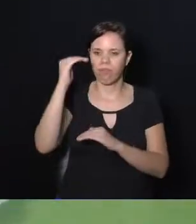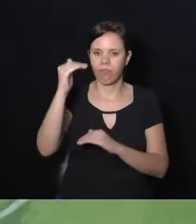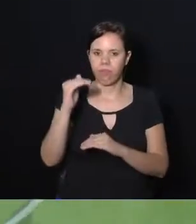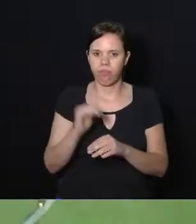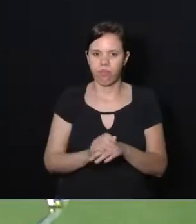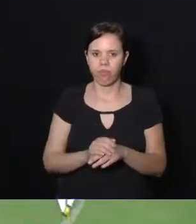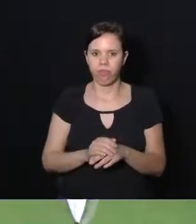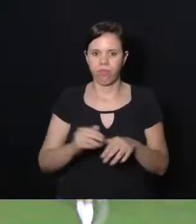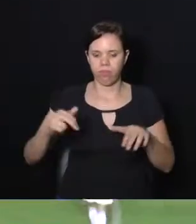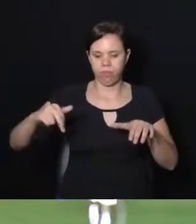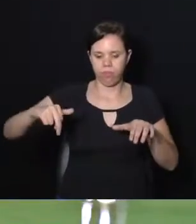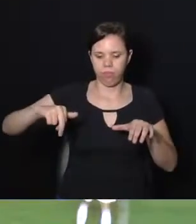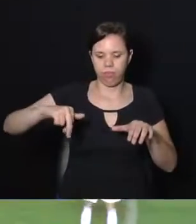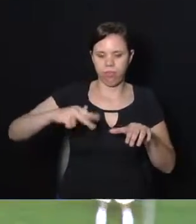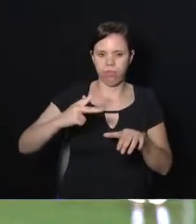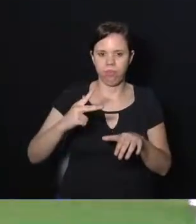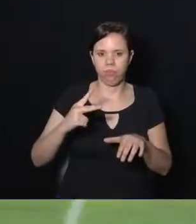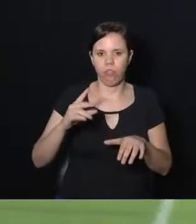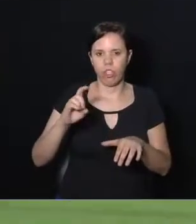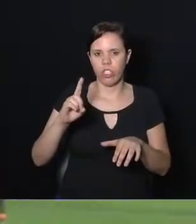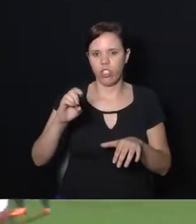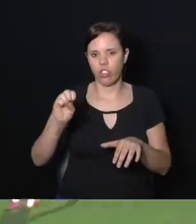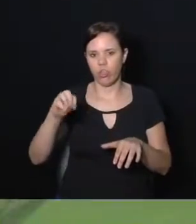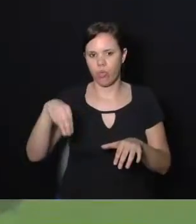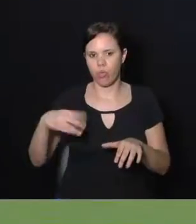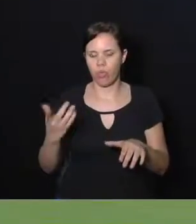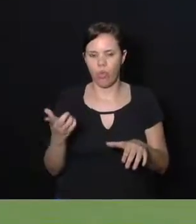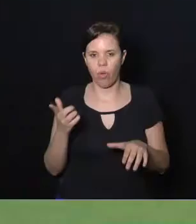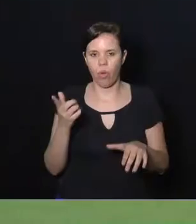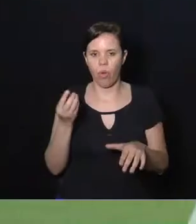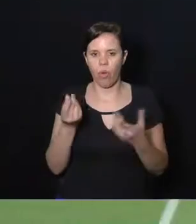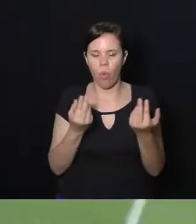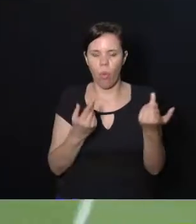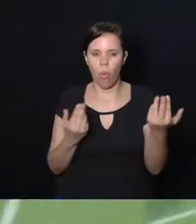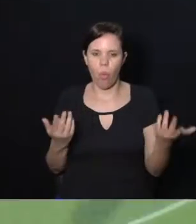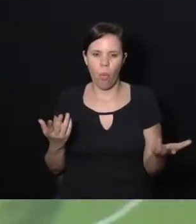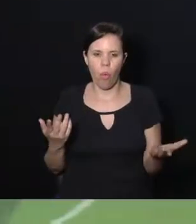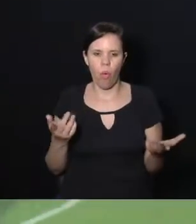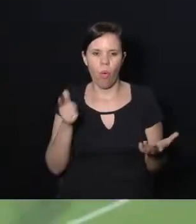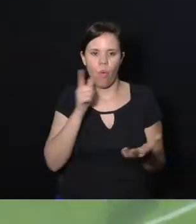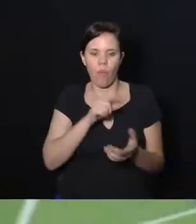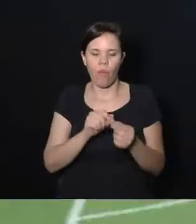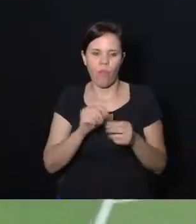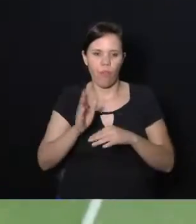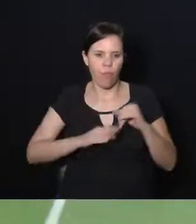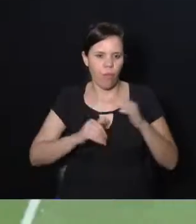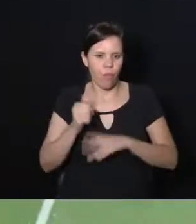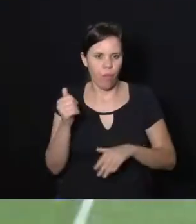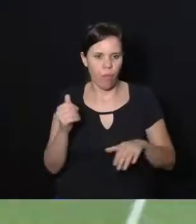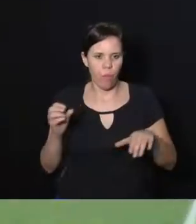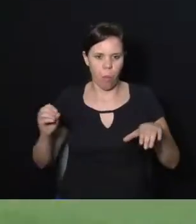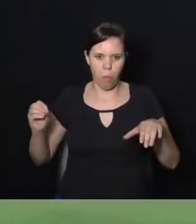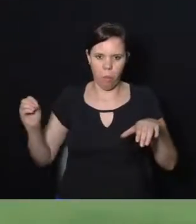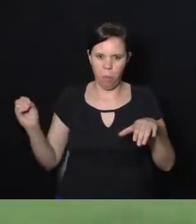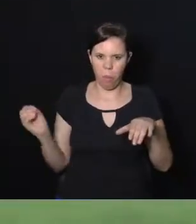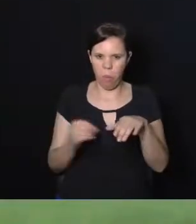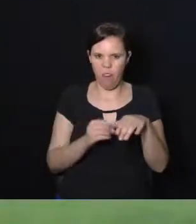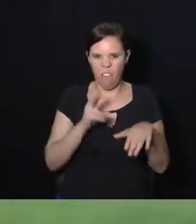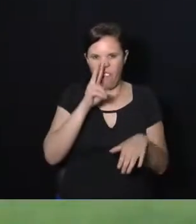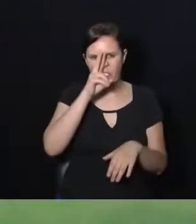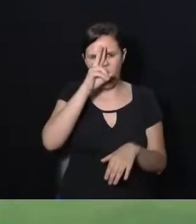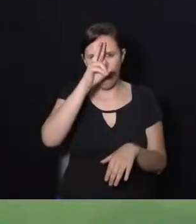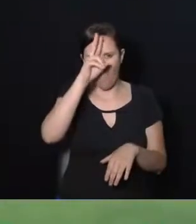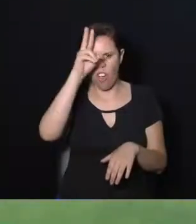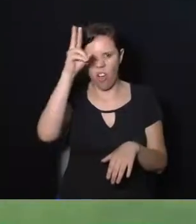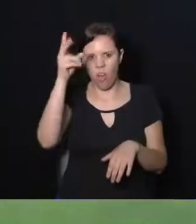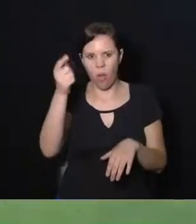o rasteiro da direita. O volante Edson, como se fosse um atacante, girou para cima do zagueiro e bateu forte. A